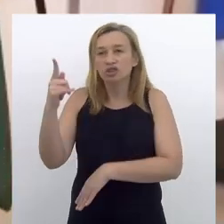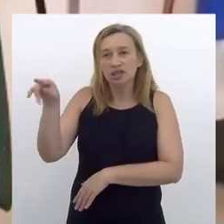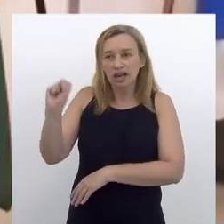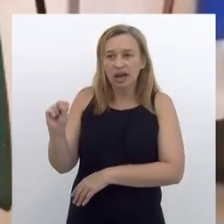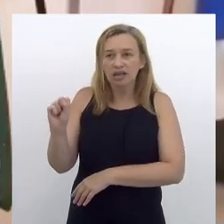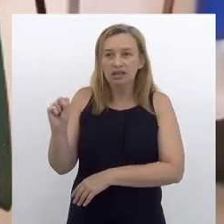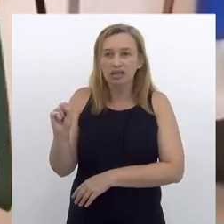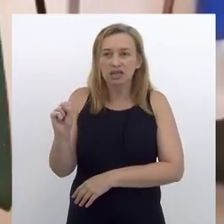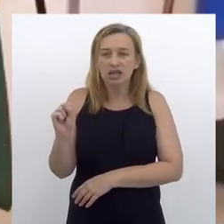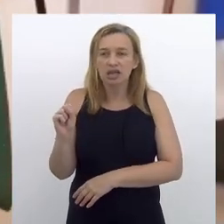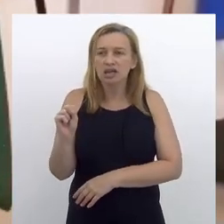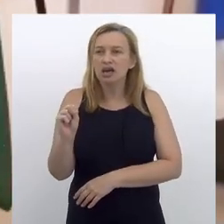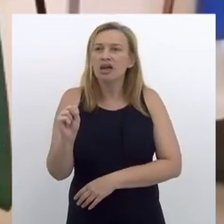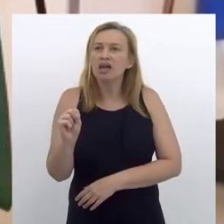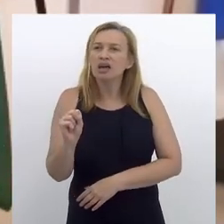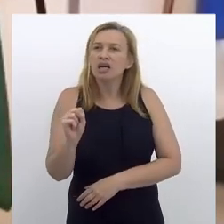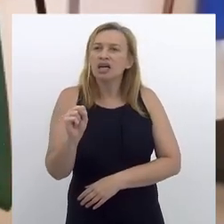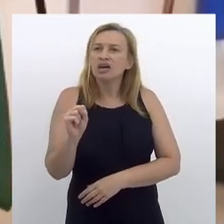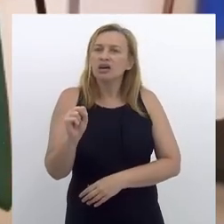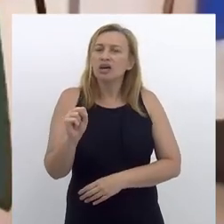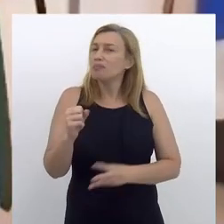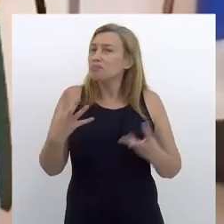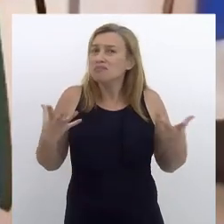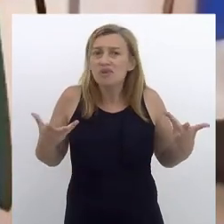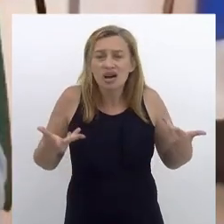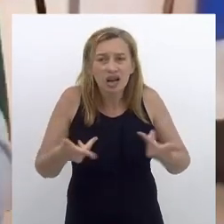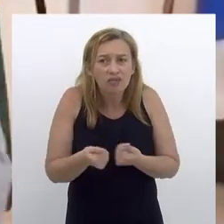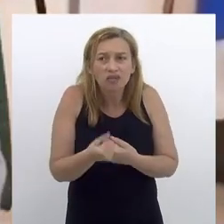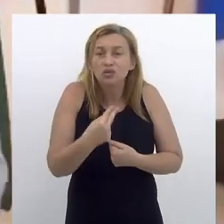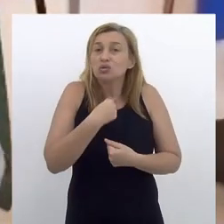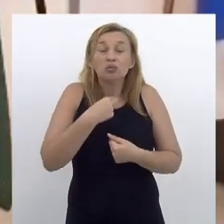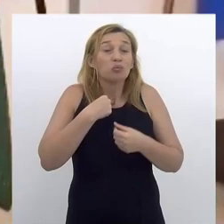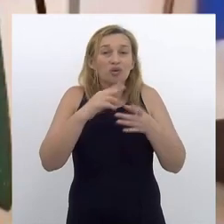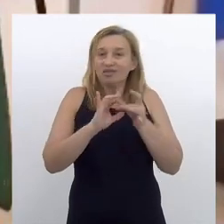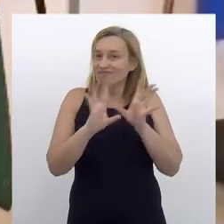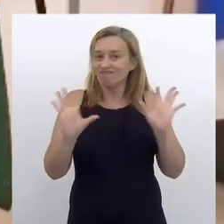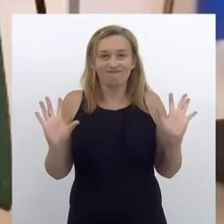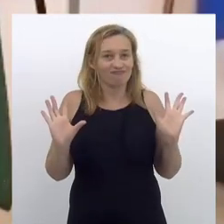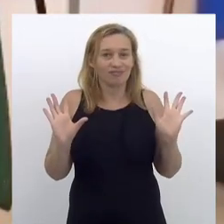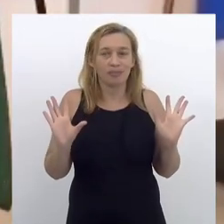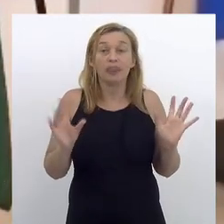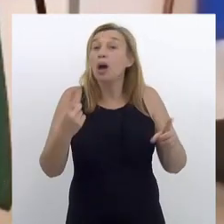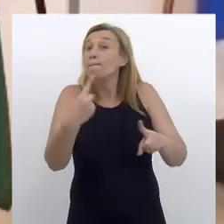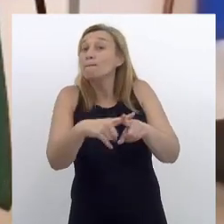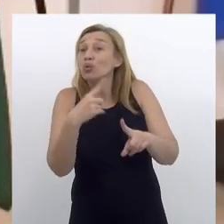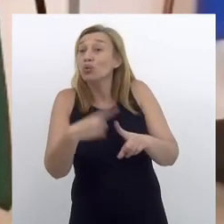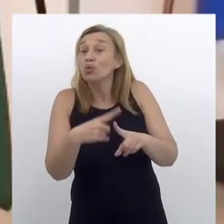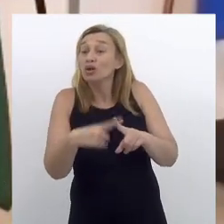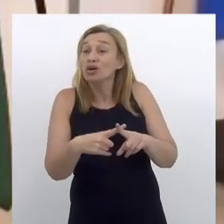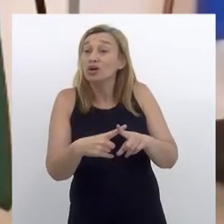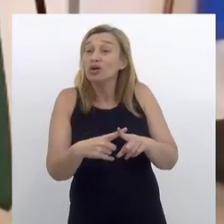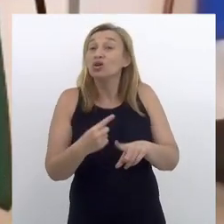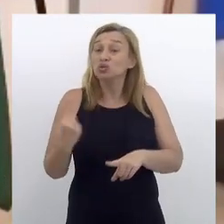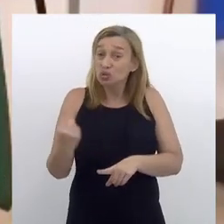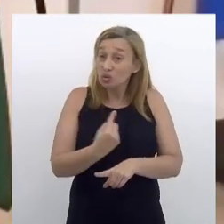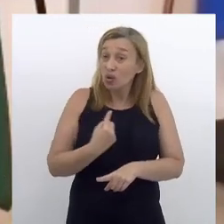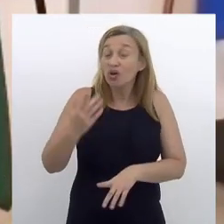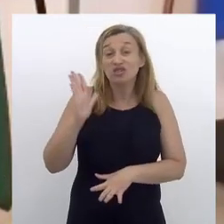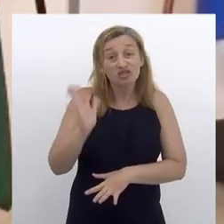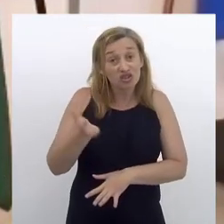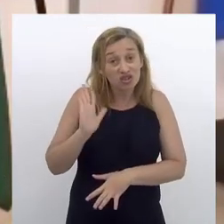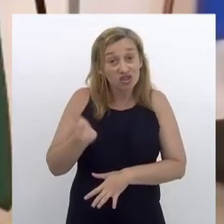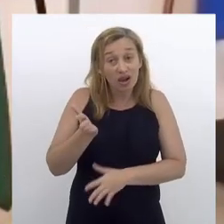produção de gás, ela é sensacional e a gente não pode abrir mão dela. Até porque, como disse, nós